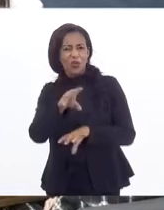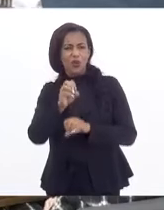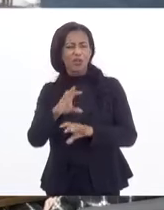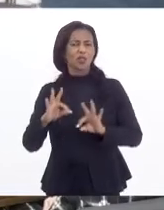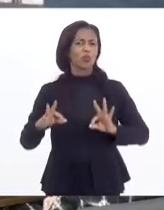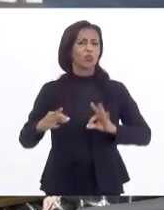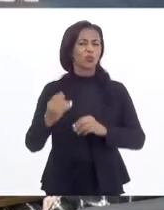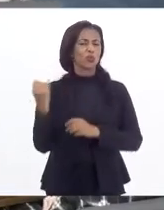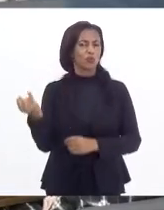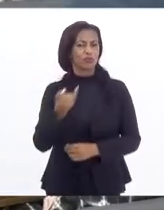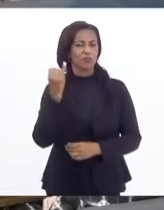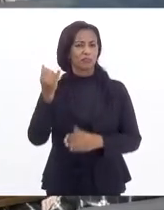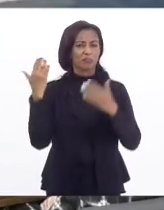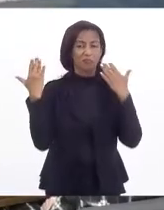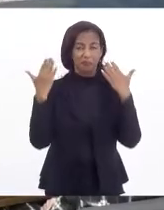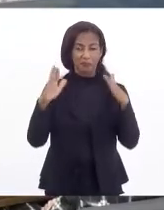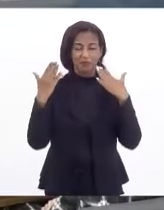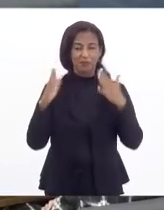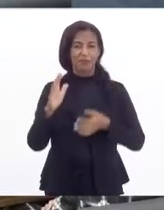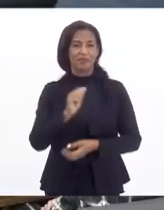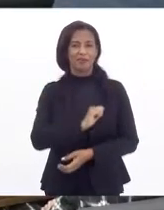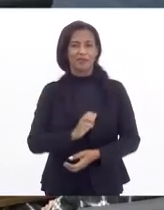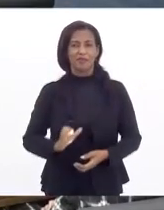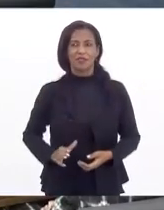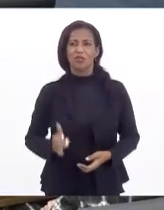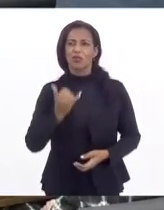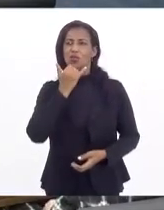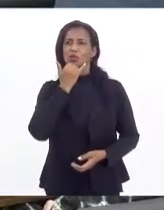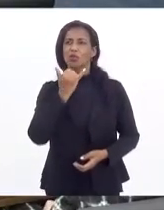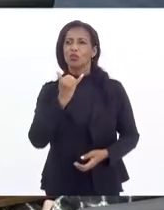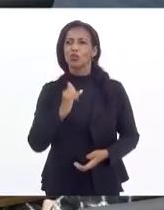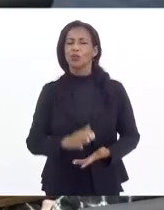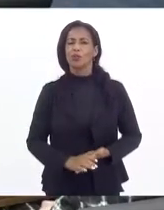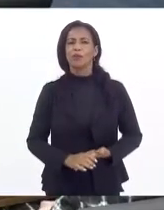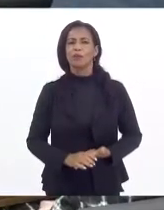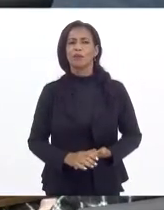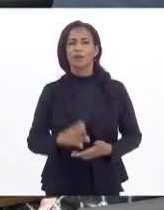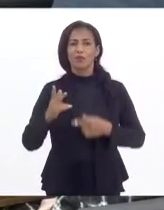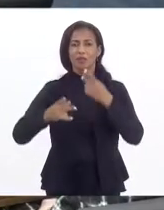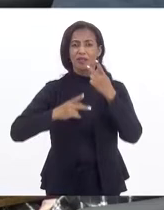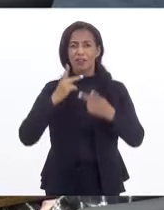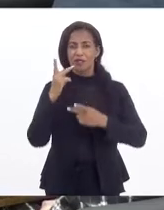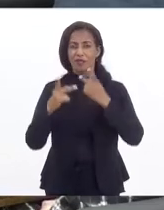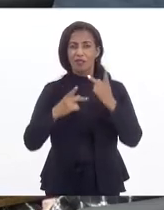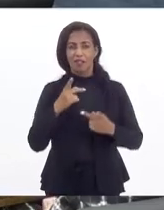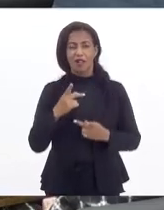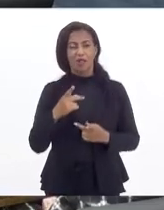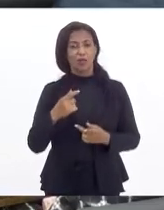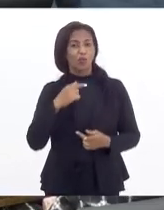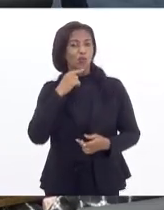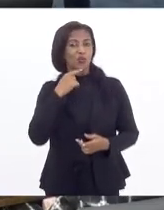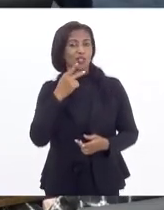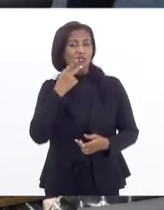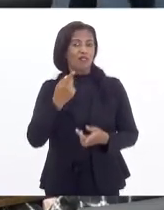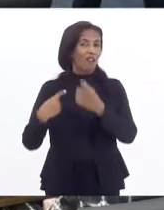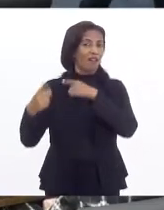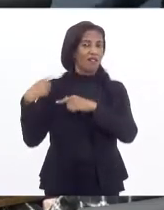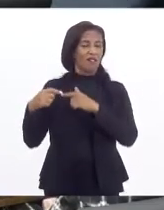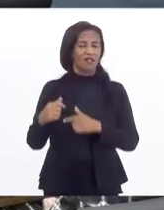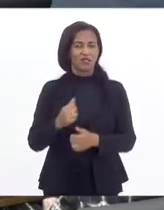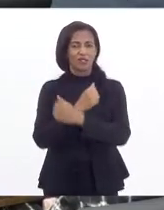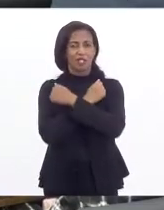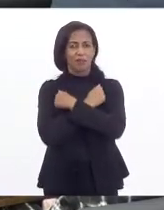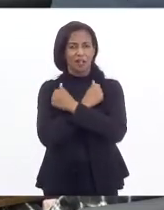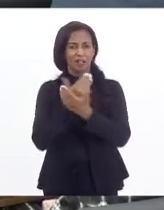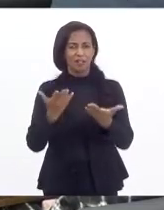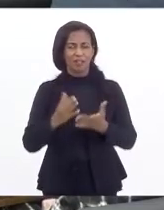importante. Parabéns, André Siciliano, desculpa por ter finalmente falado de tudo que eu não consegui falar na sessão.